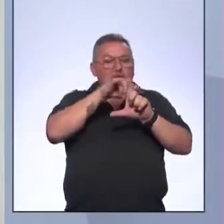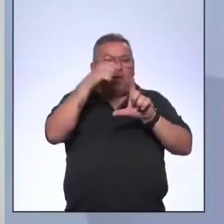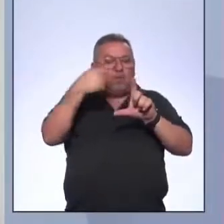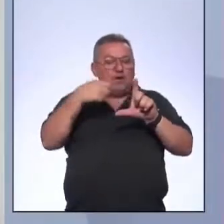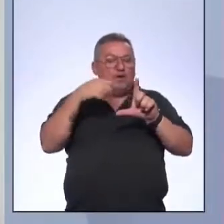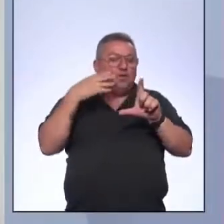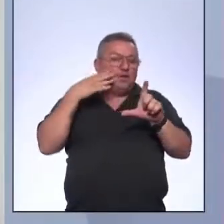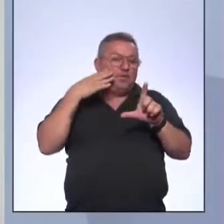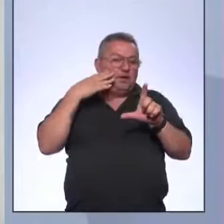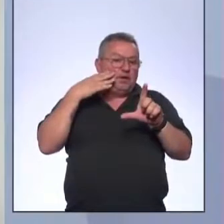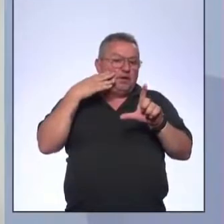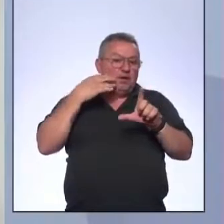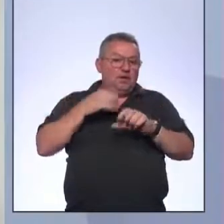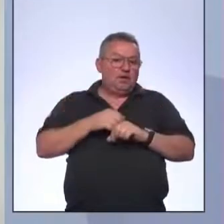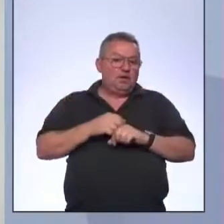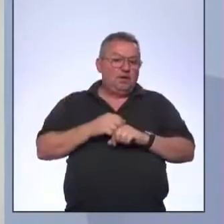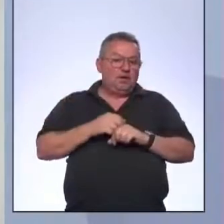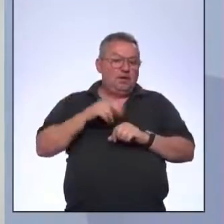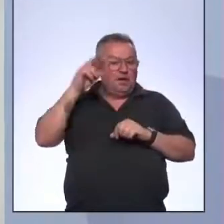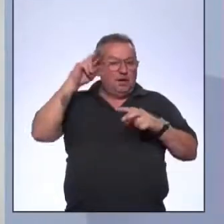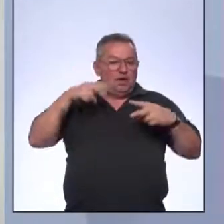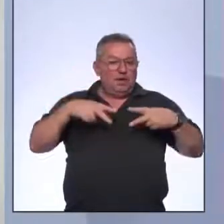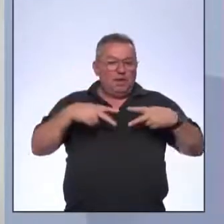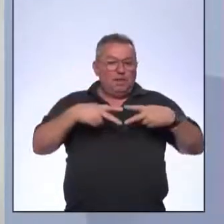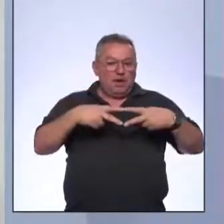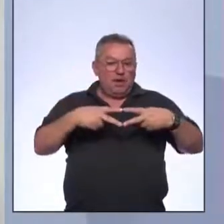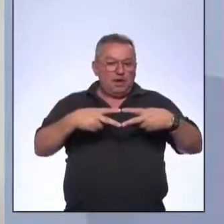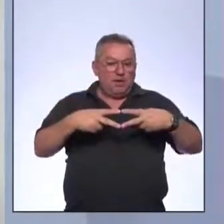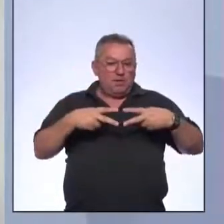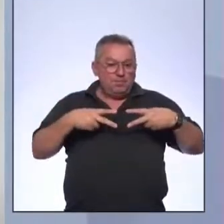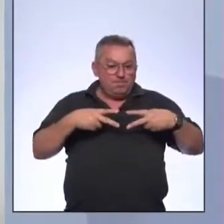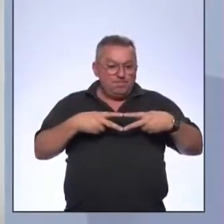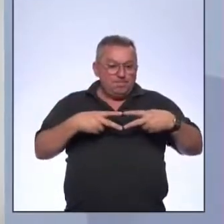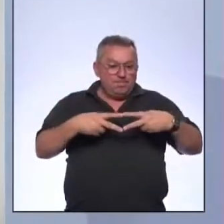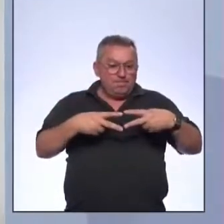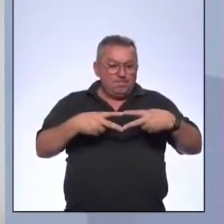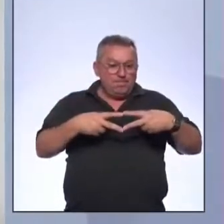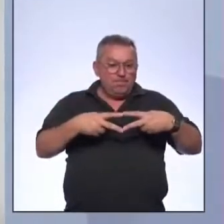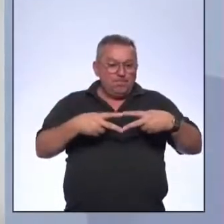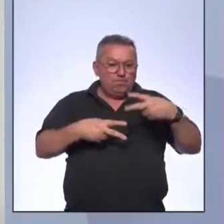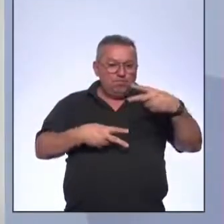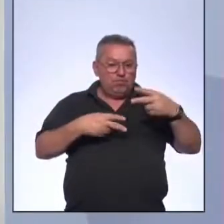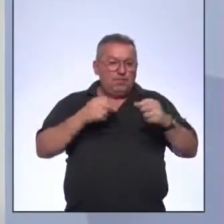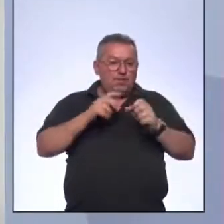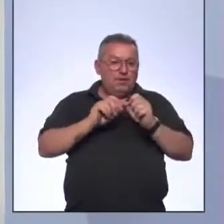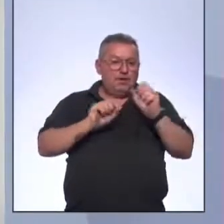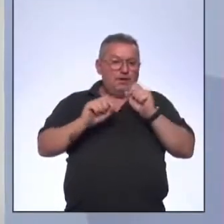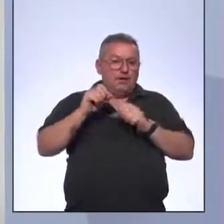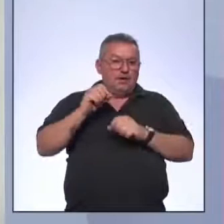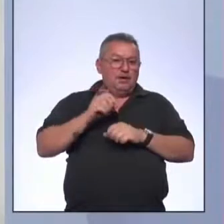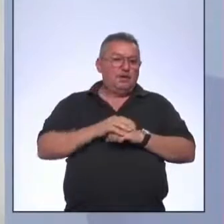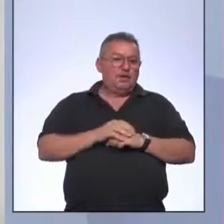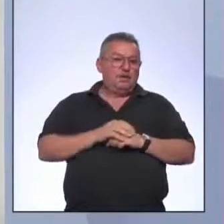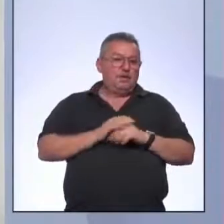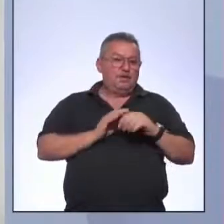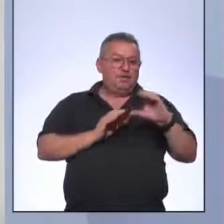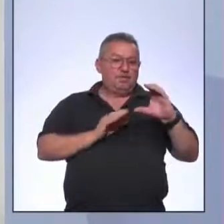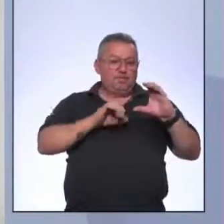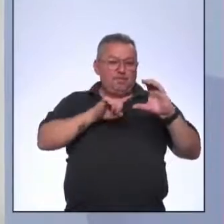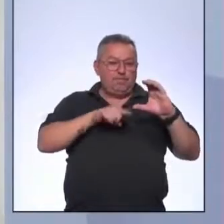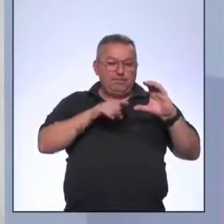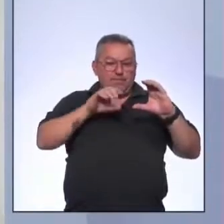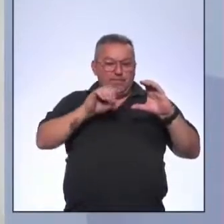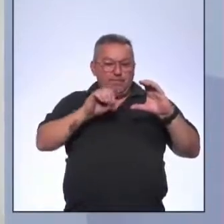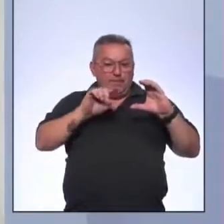desse valor de y lembra que a gente falou do par ordenado o par ordenado por convenção ele tem essa